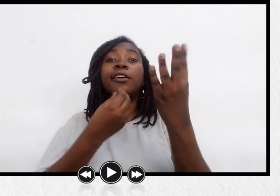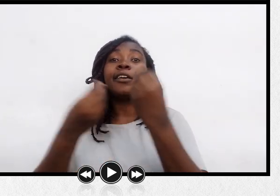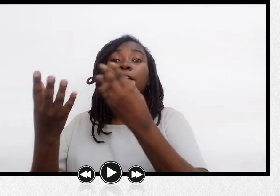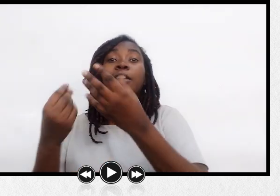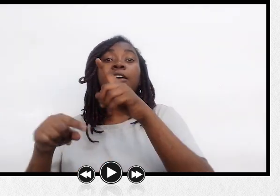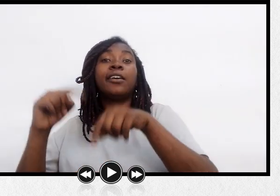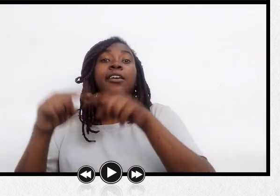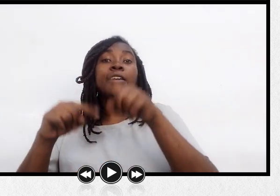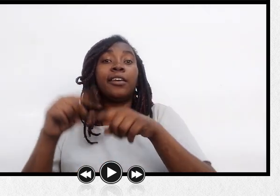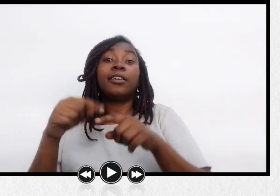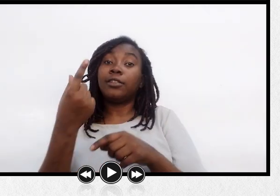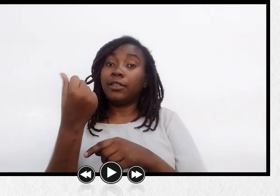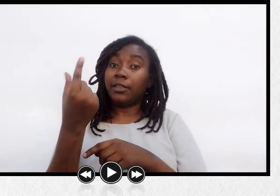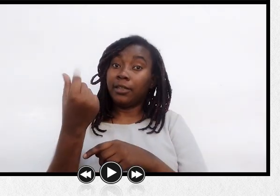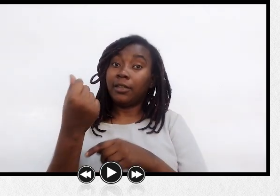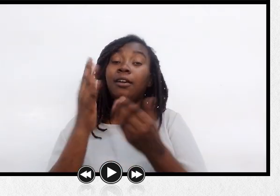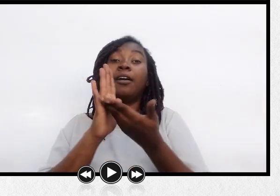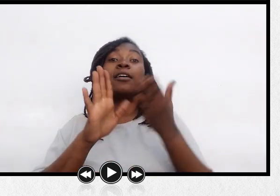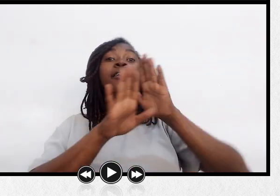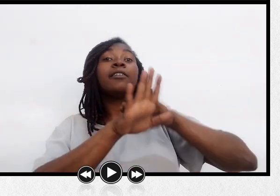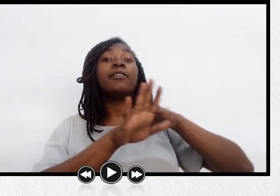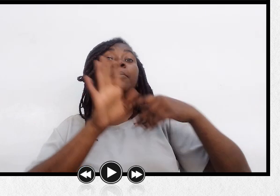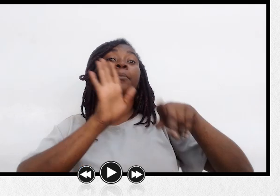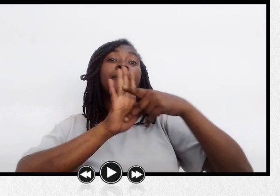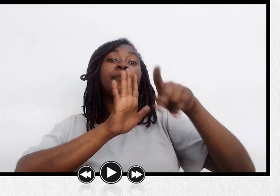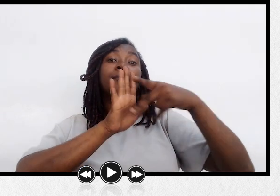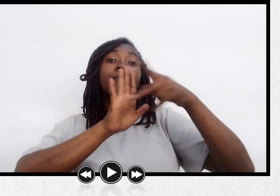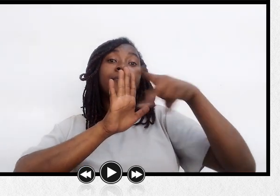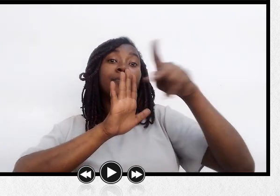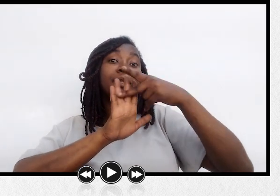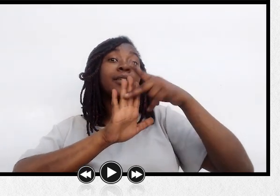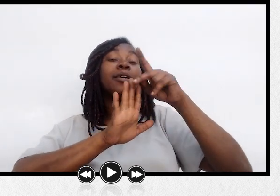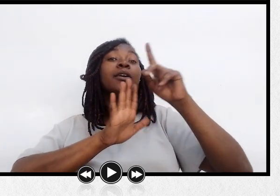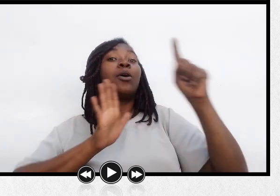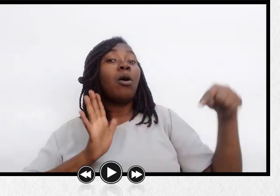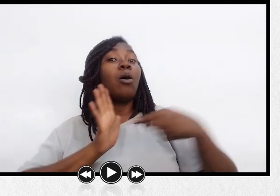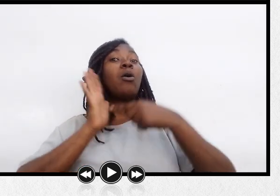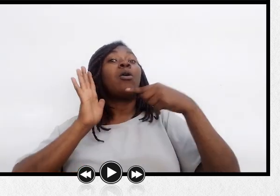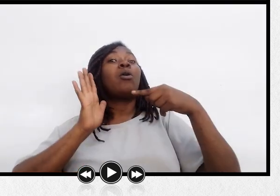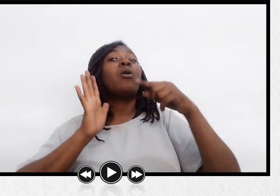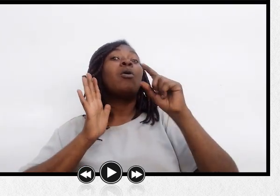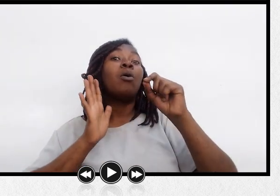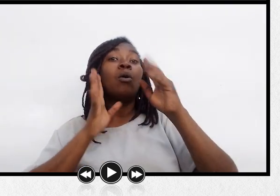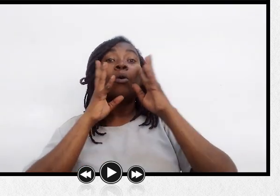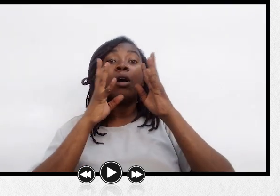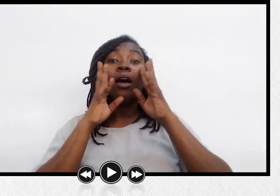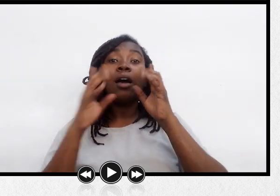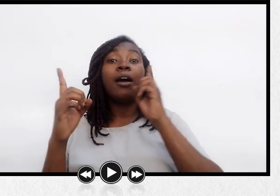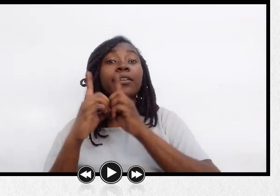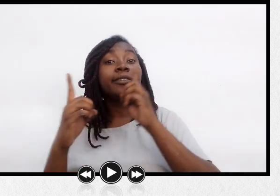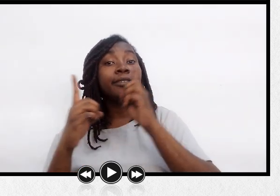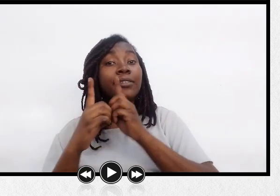recursos financeiros através de projetos que objetivem atender